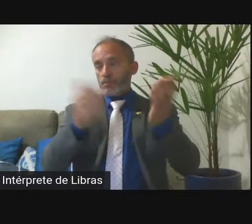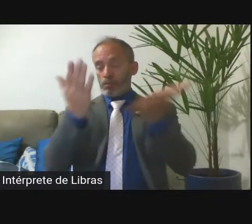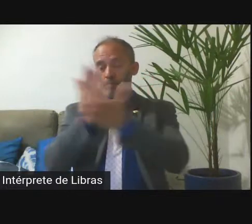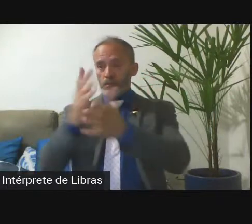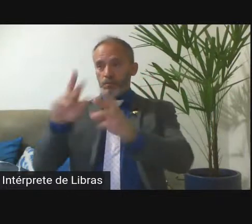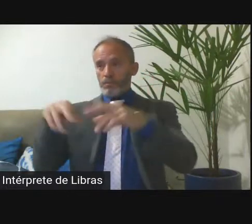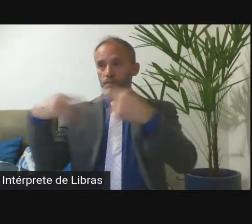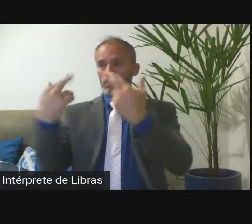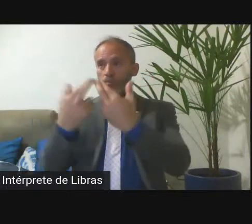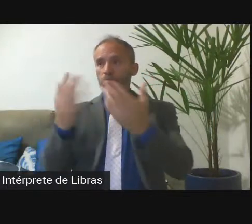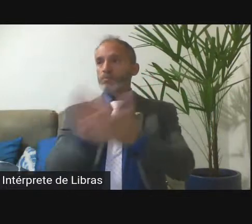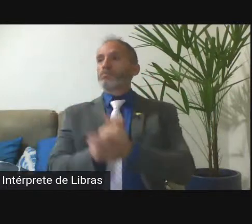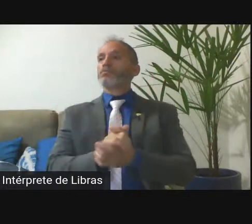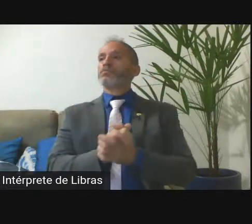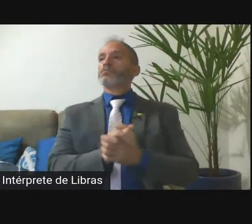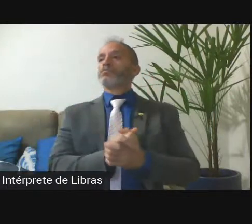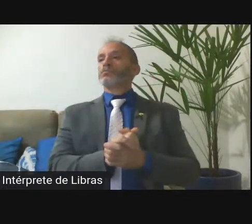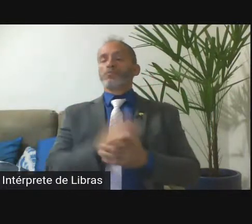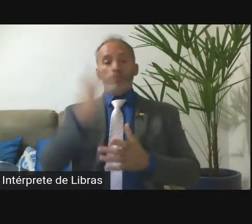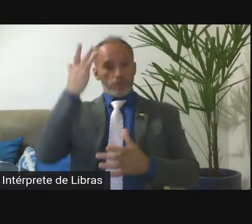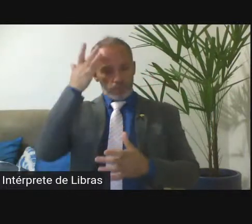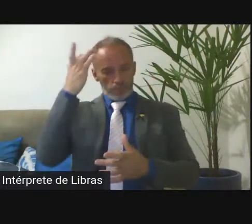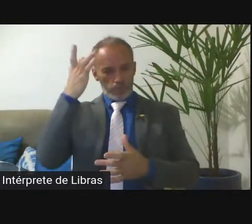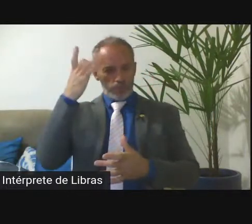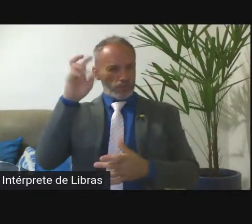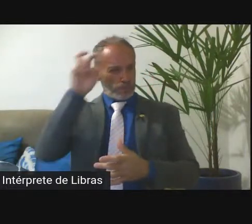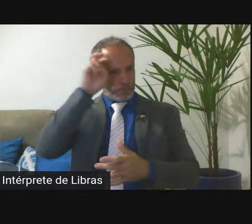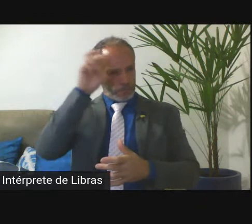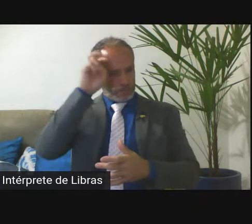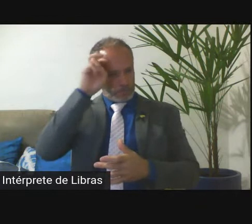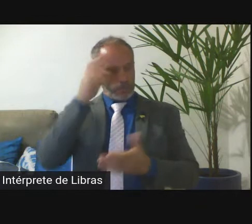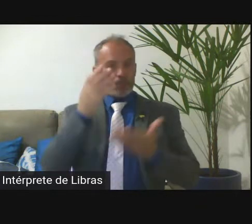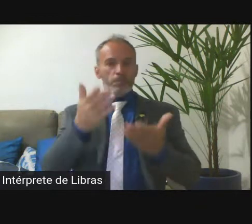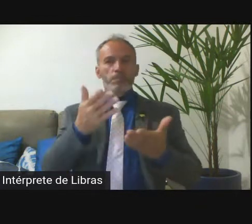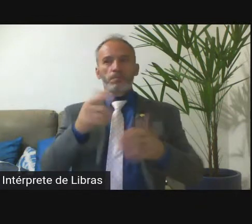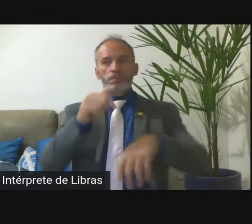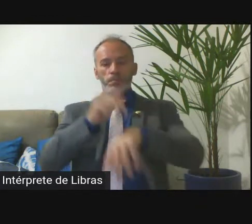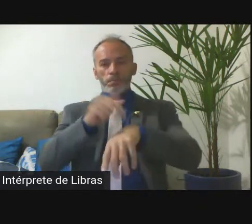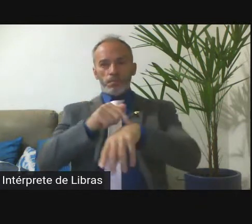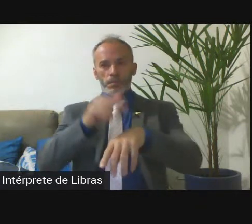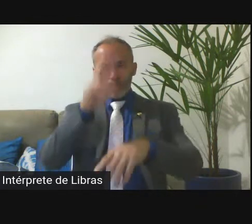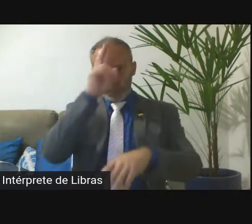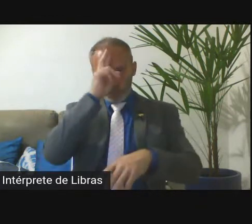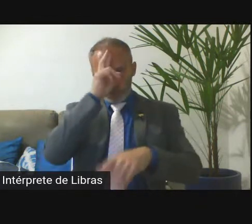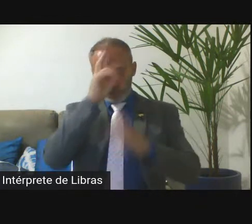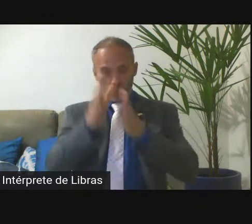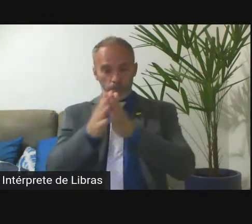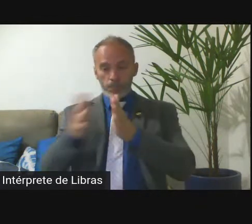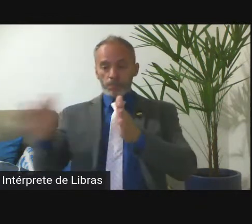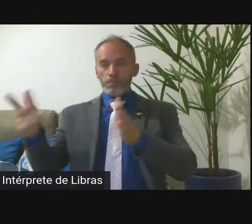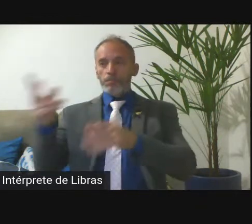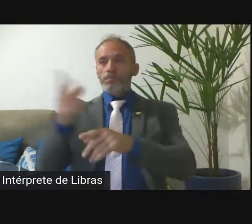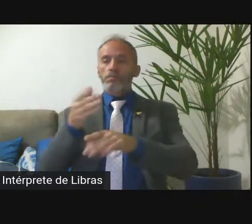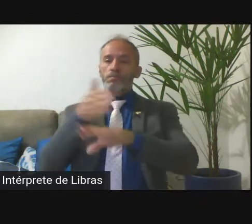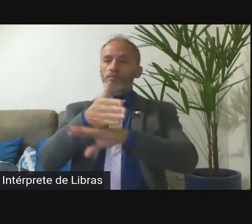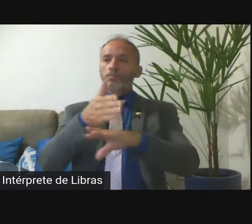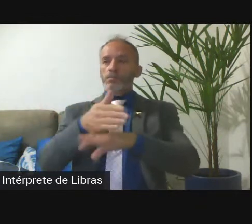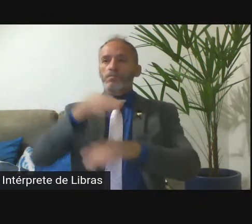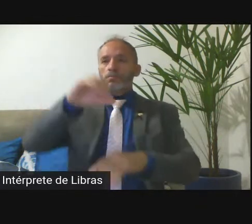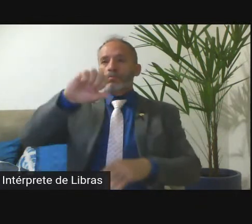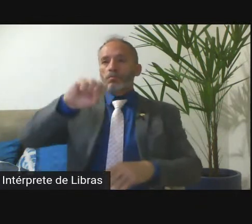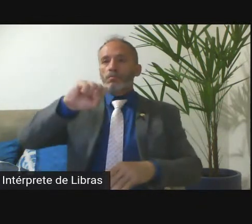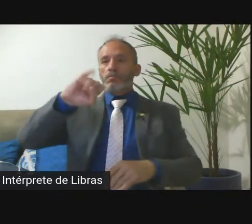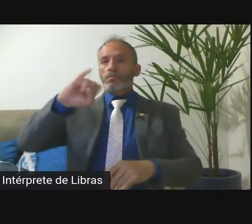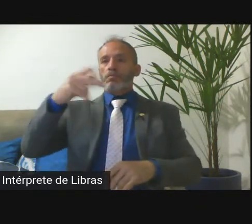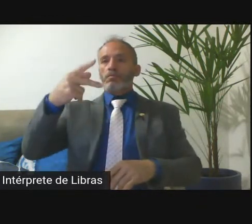desta sessão. Amanhã, quinta-feira, a partir de meio-dia, o formando deverá entrar no CIPAC